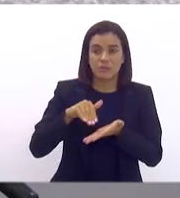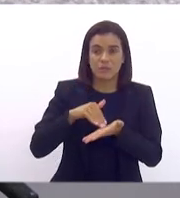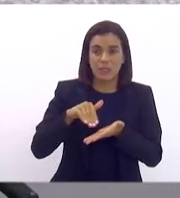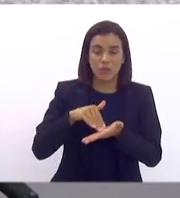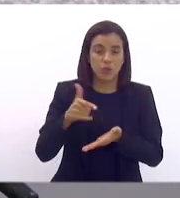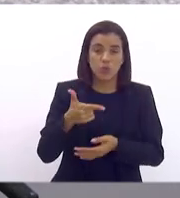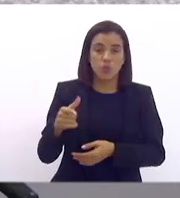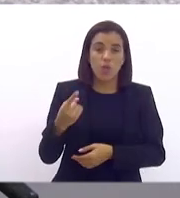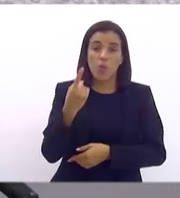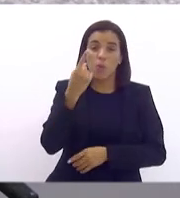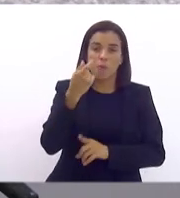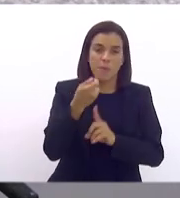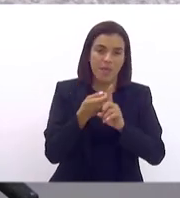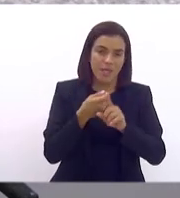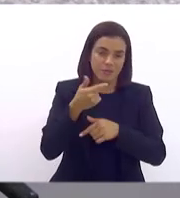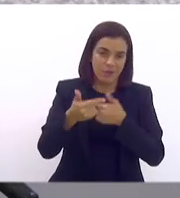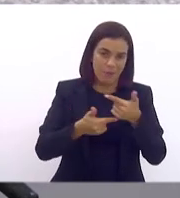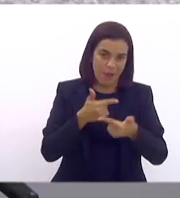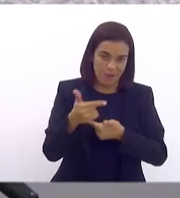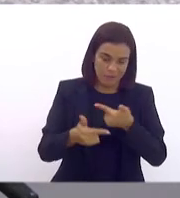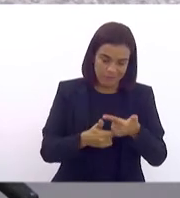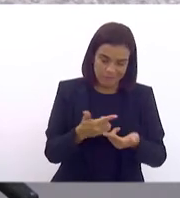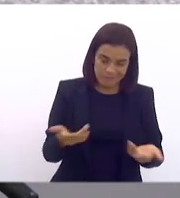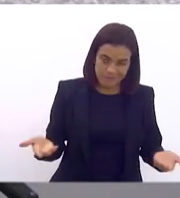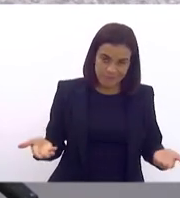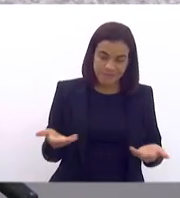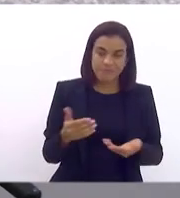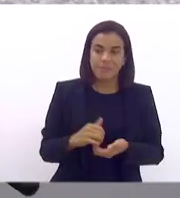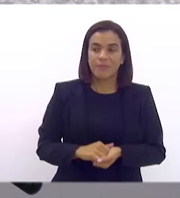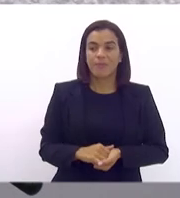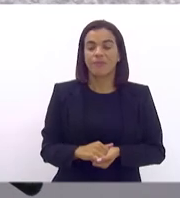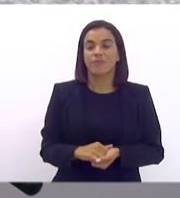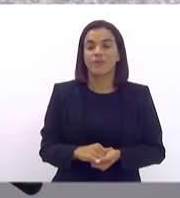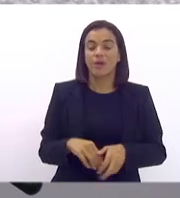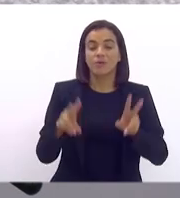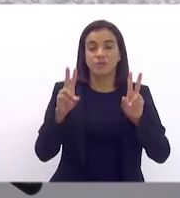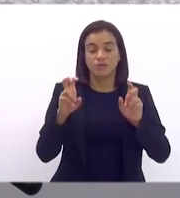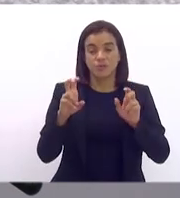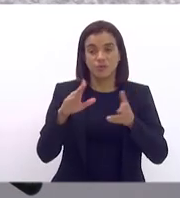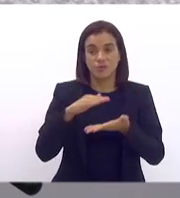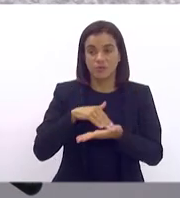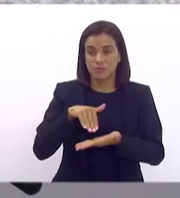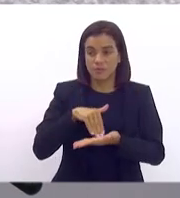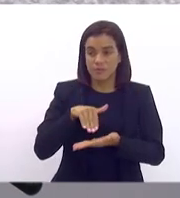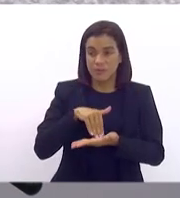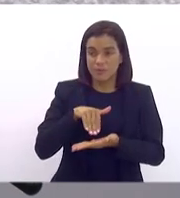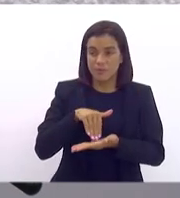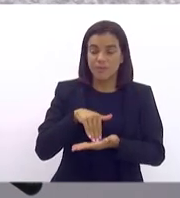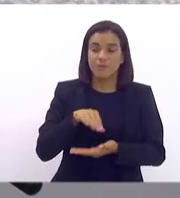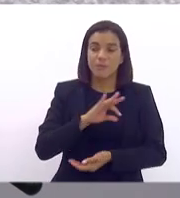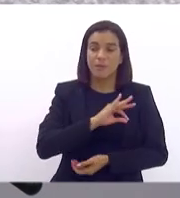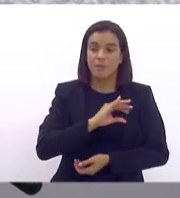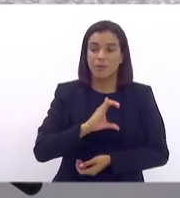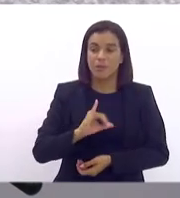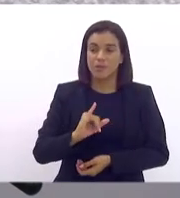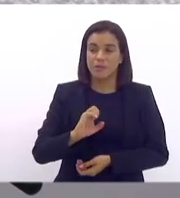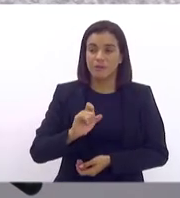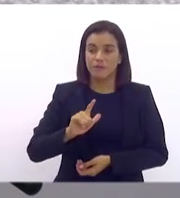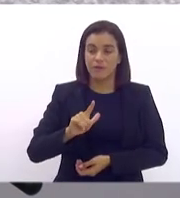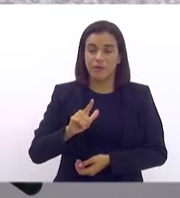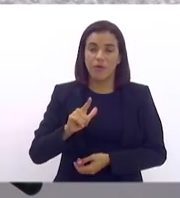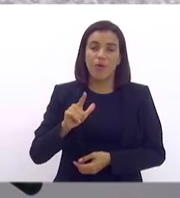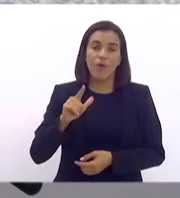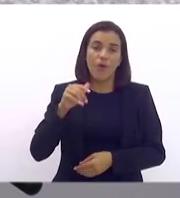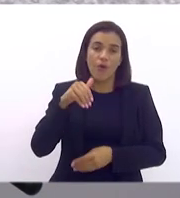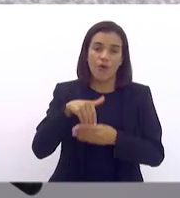tem nem um mês no cargo. Então, em relação ao secretário da Polícia Civil, eu voto